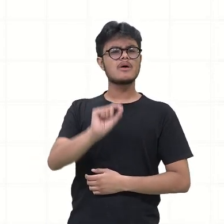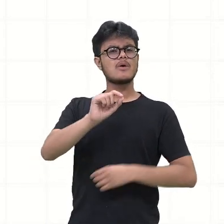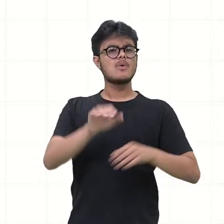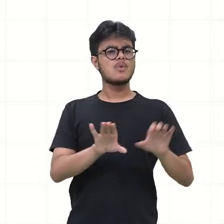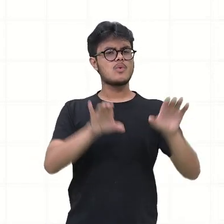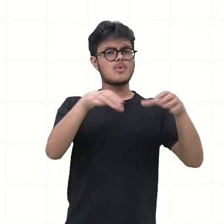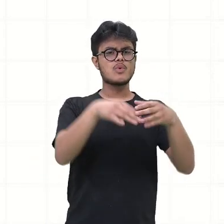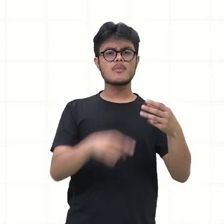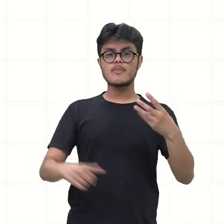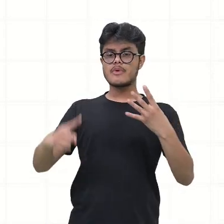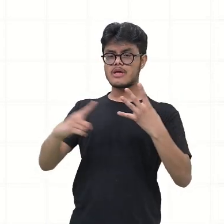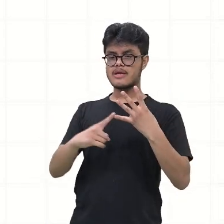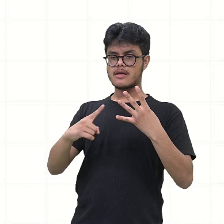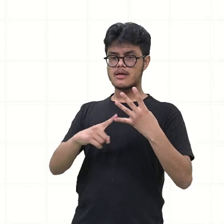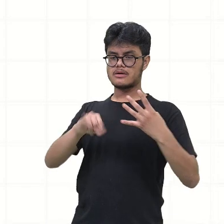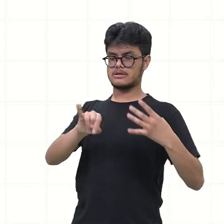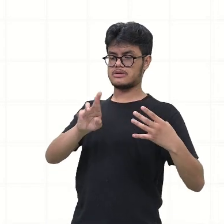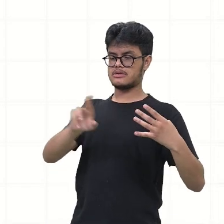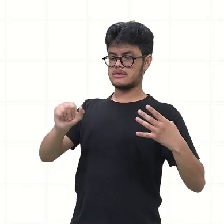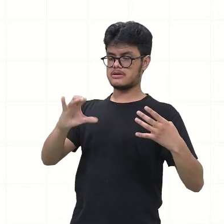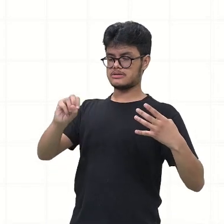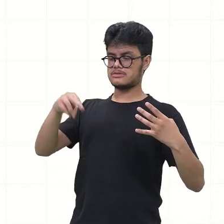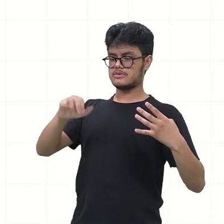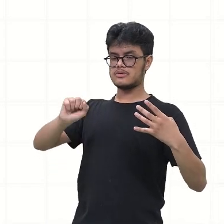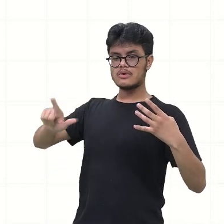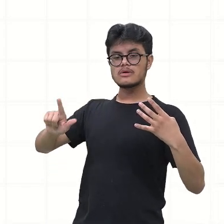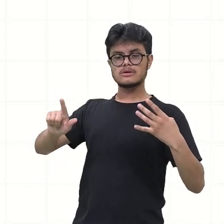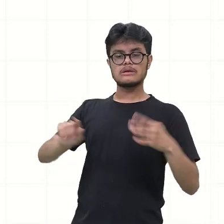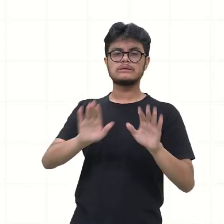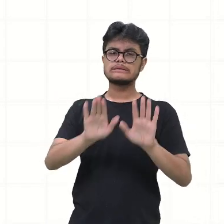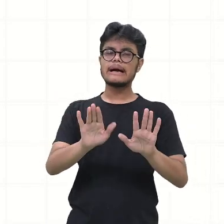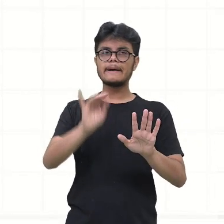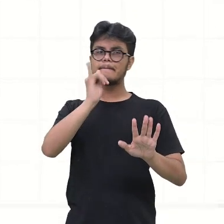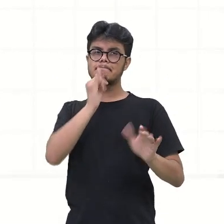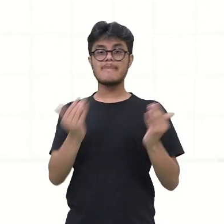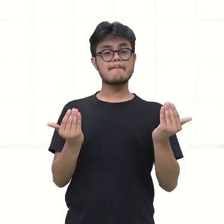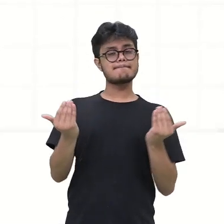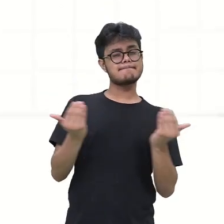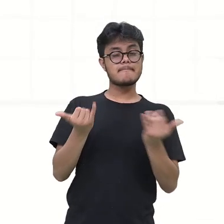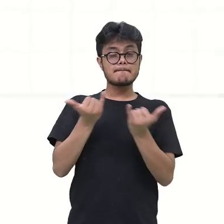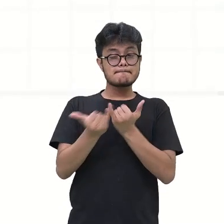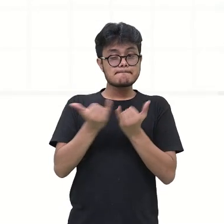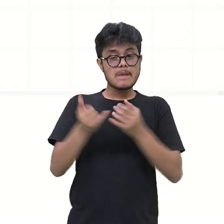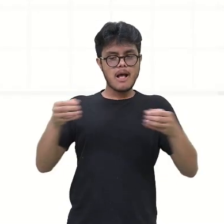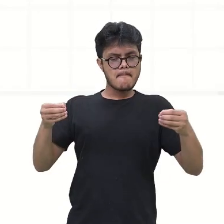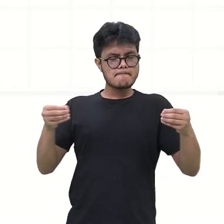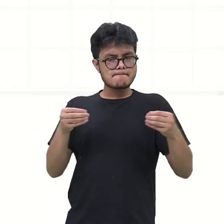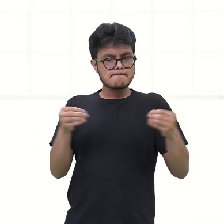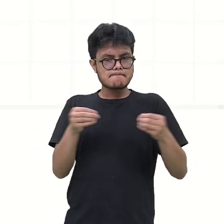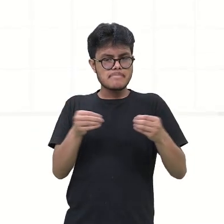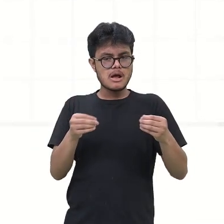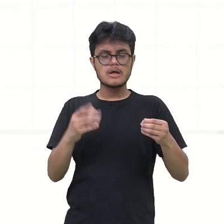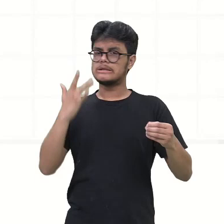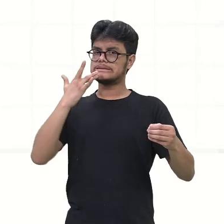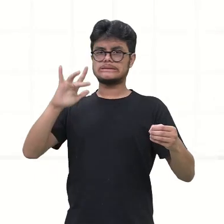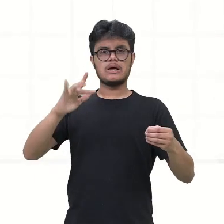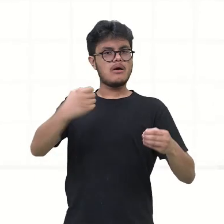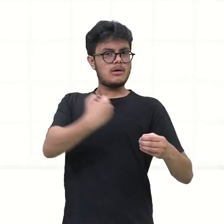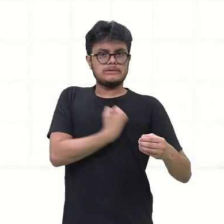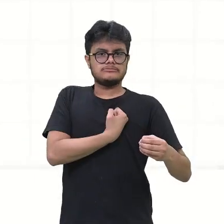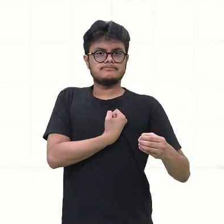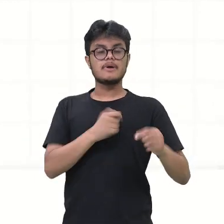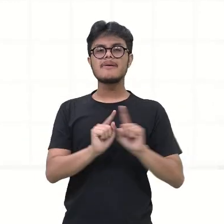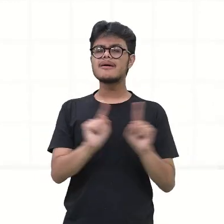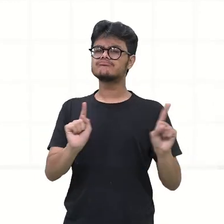irracional? Aí, a ideia é trabalhar por aproximação, gente. Tipo, eu não sei muito bem quanto que é,